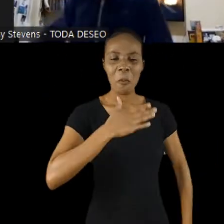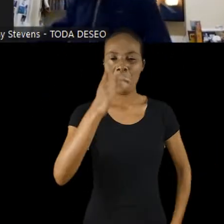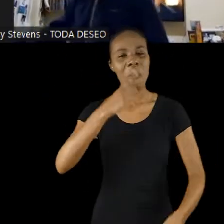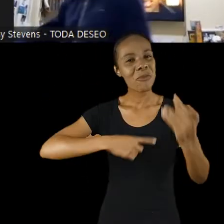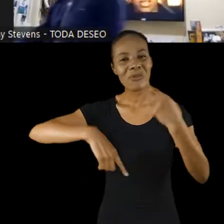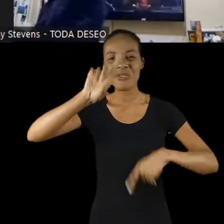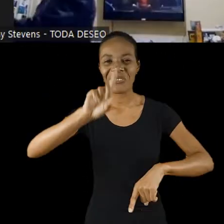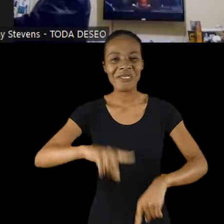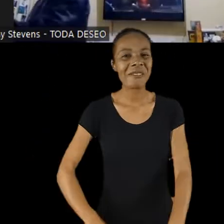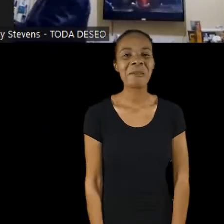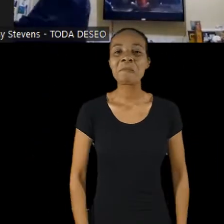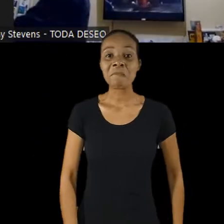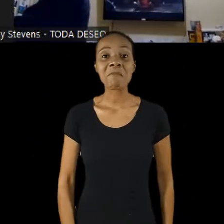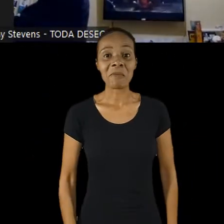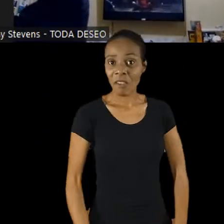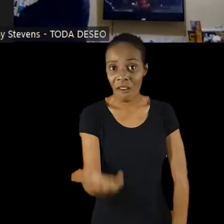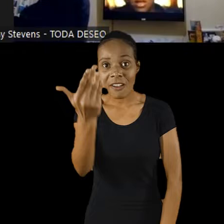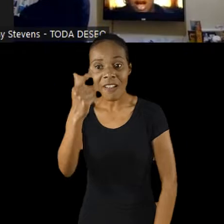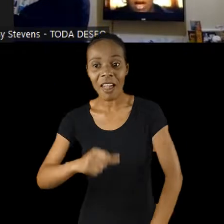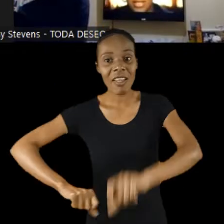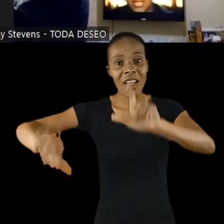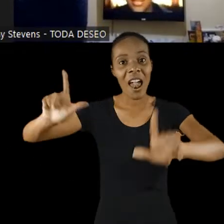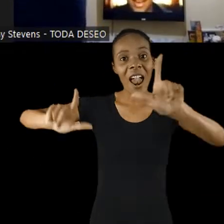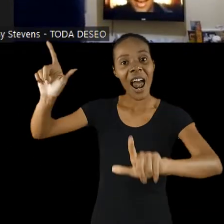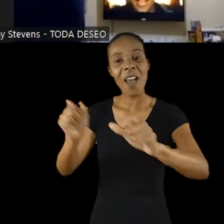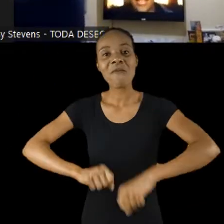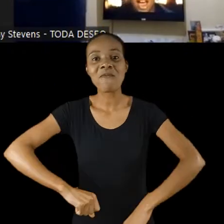sucesso. Liga a TV, assiste meu sucesso.